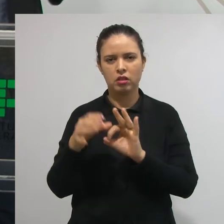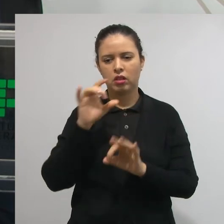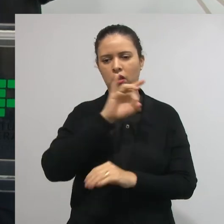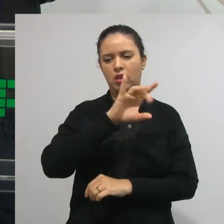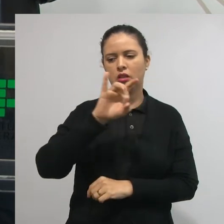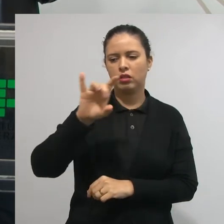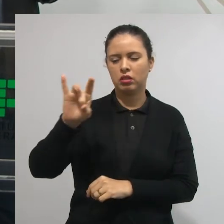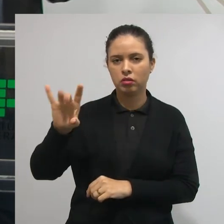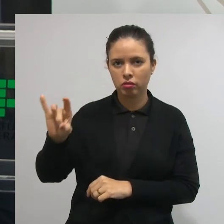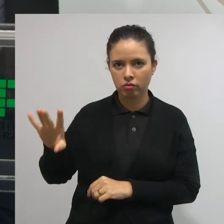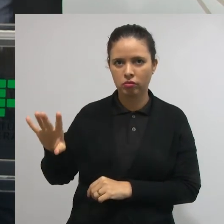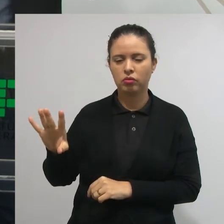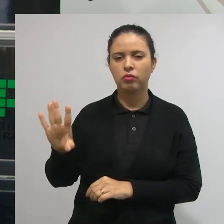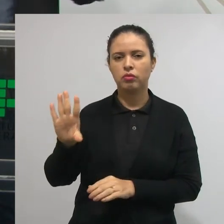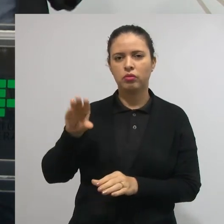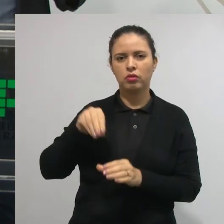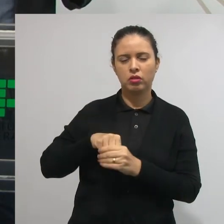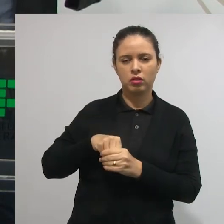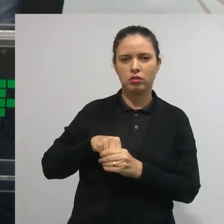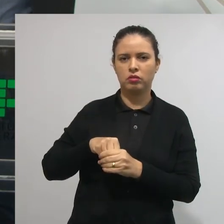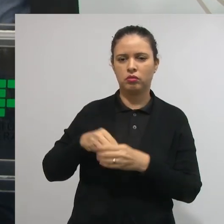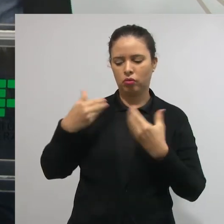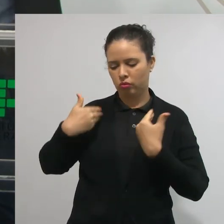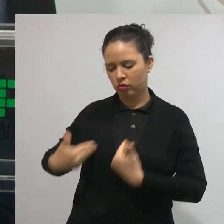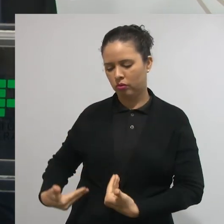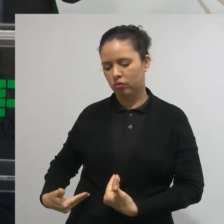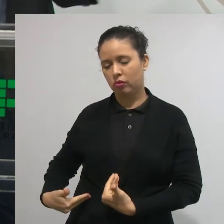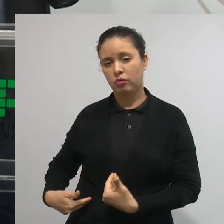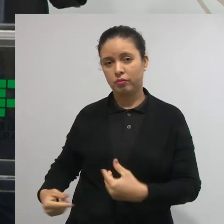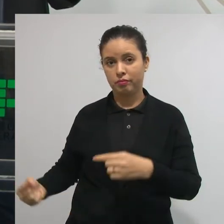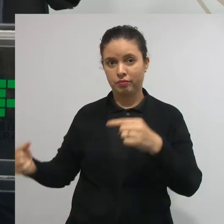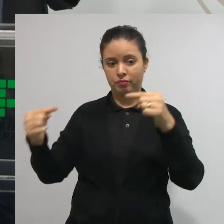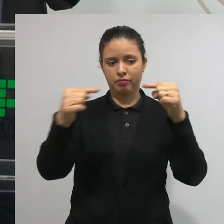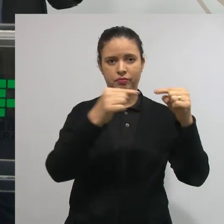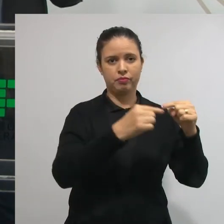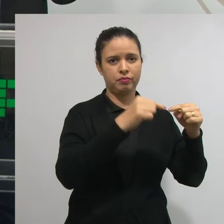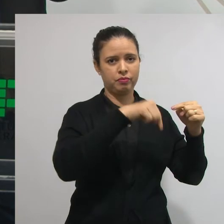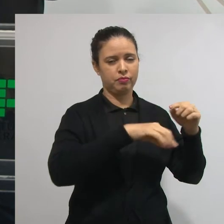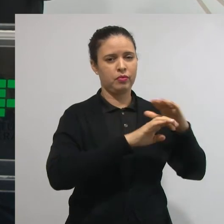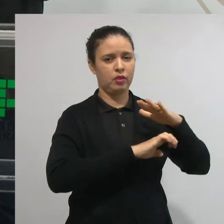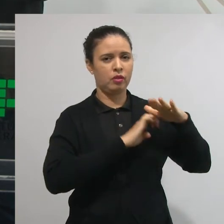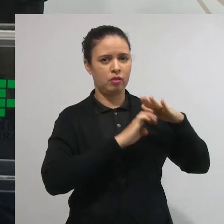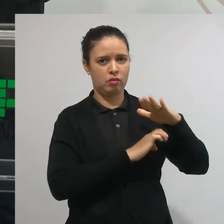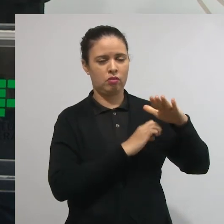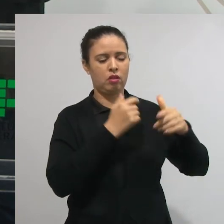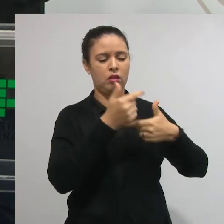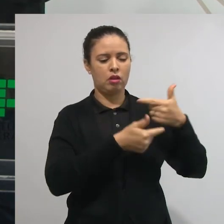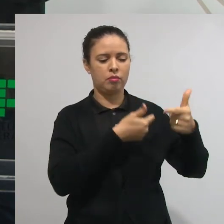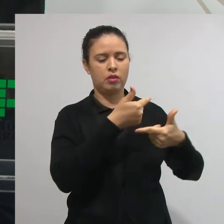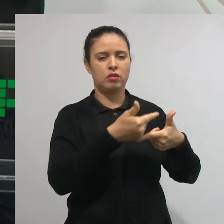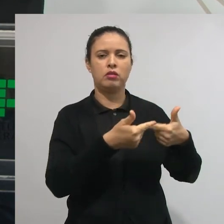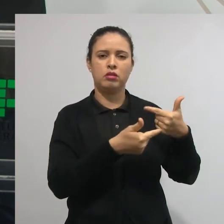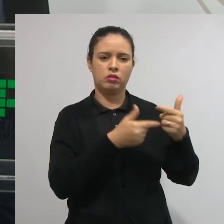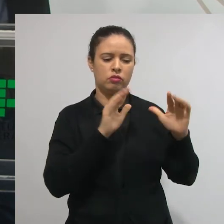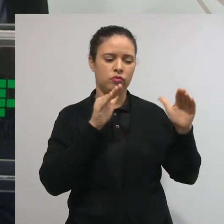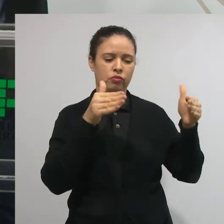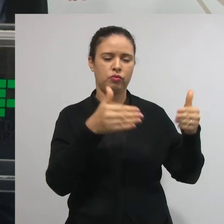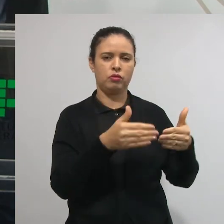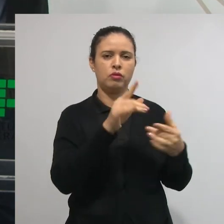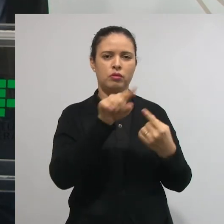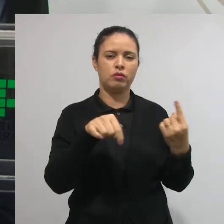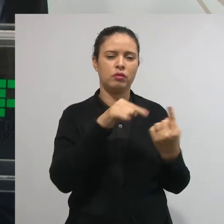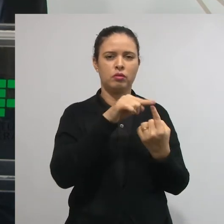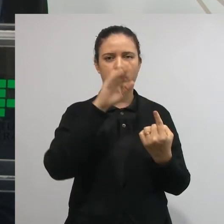um desses organismos, né, no nosso caso do ser humano, ou de cada uma das partes da organização, trabalhando entre si, voltados para o